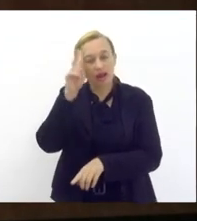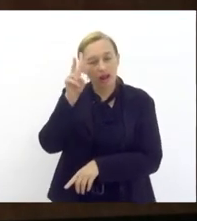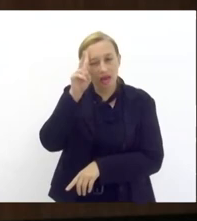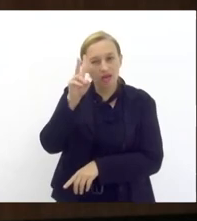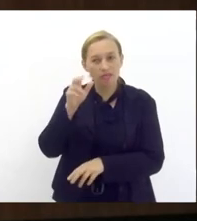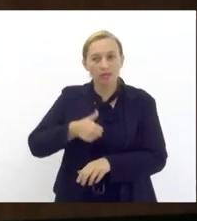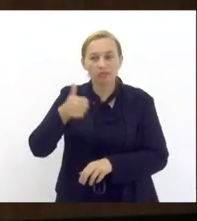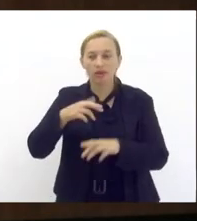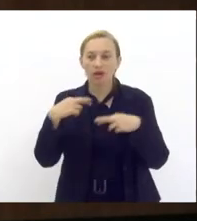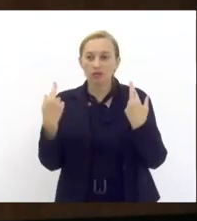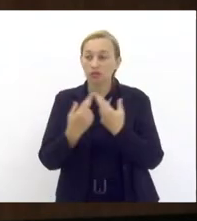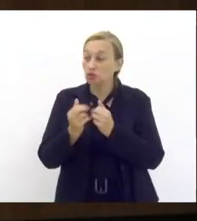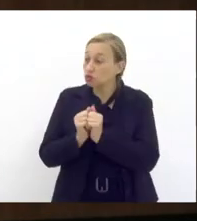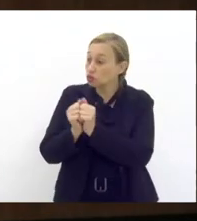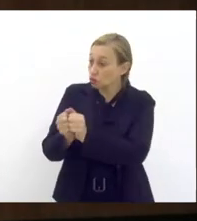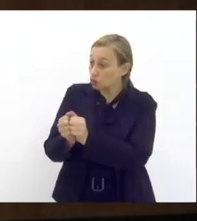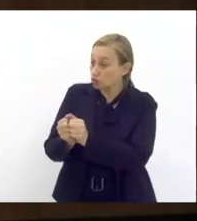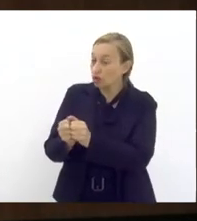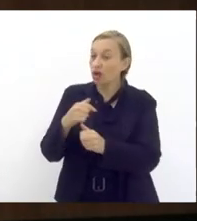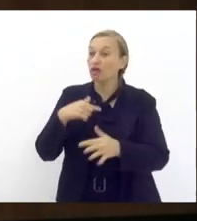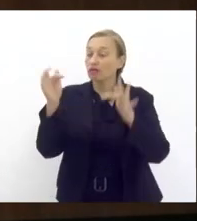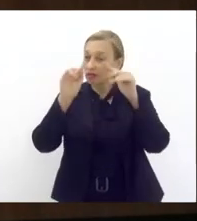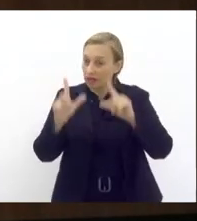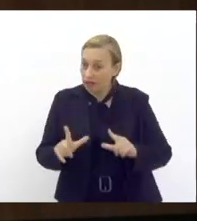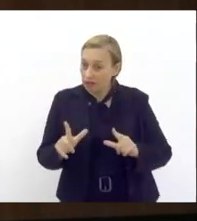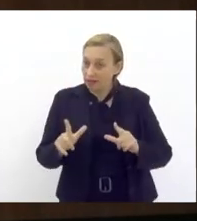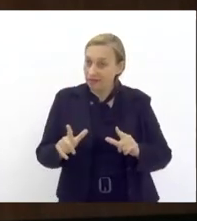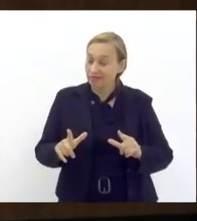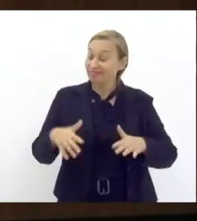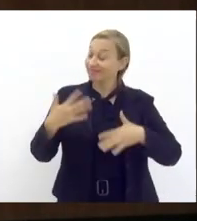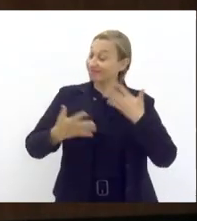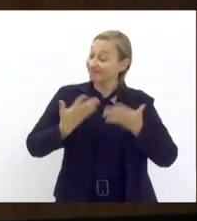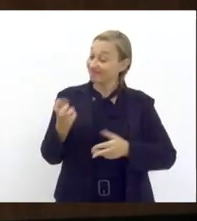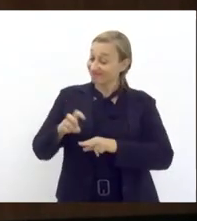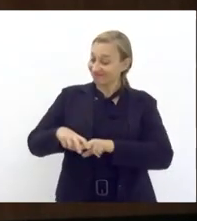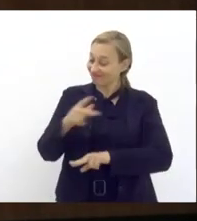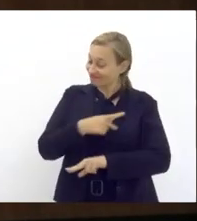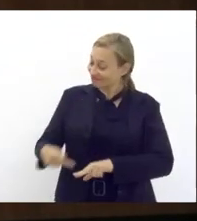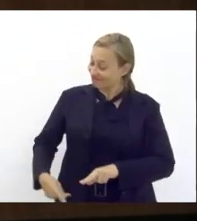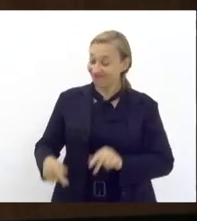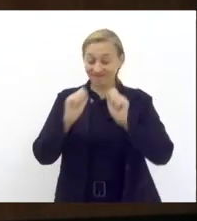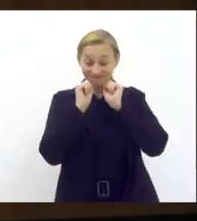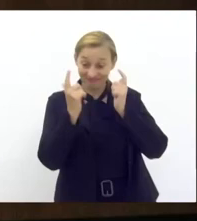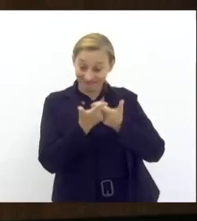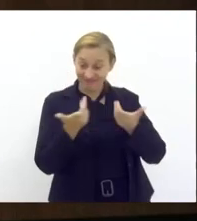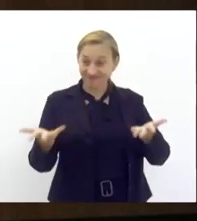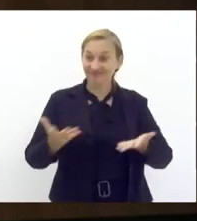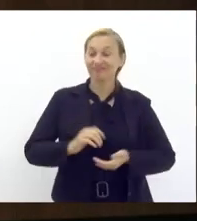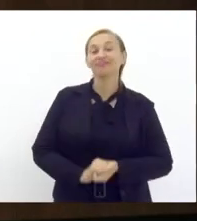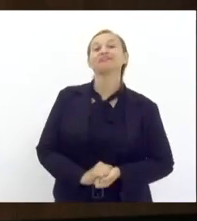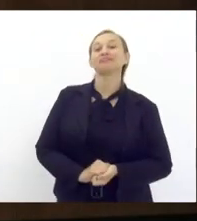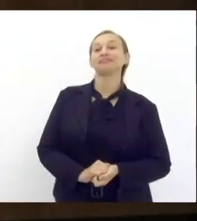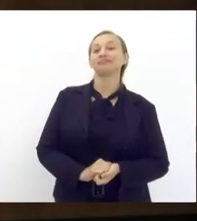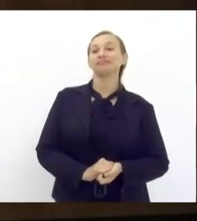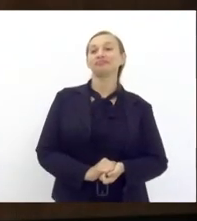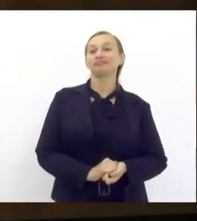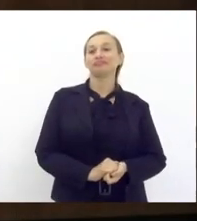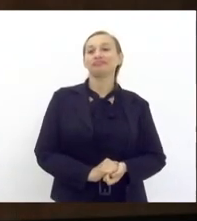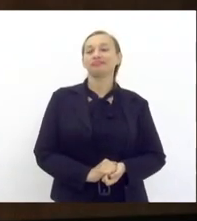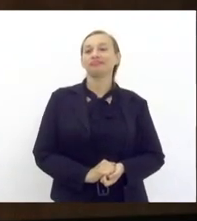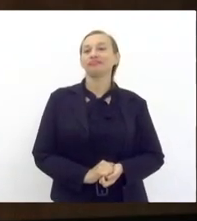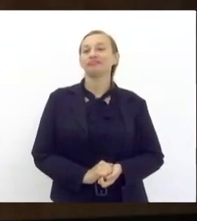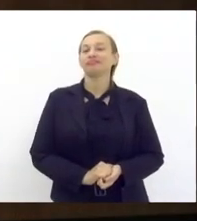muito feliz e muito contente de ver presidindo uma casa legislativa do porte como a Alerj. O parecer